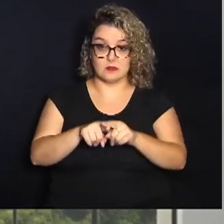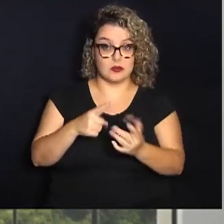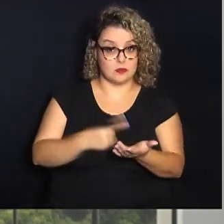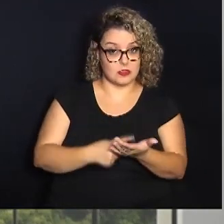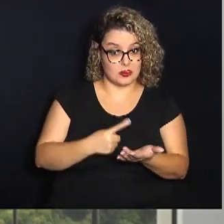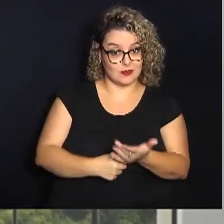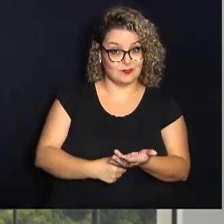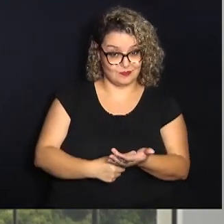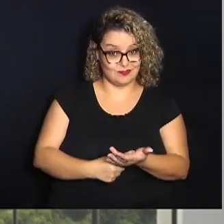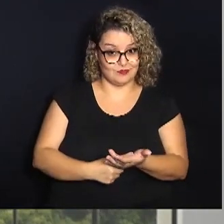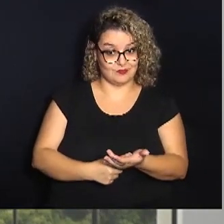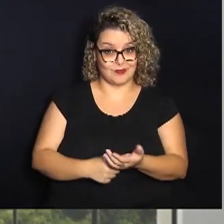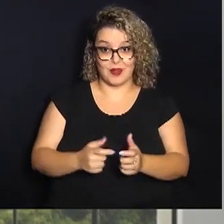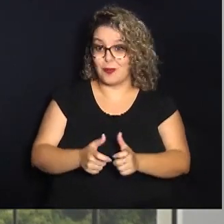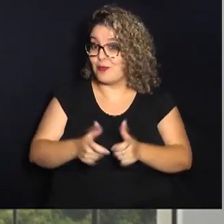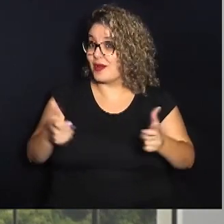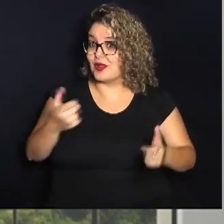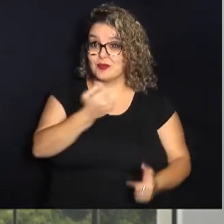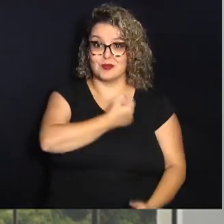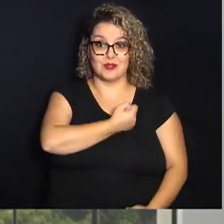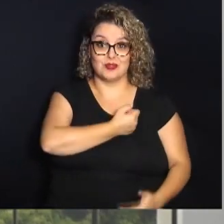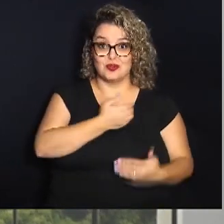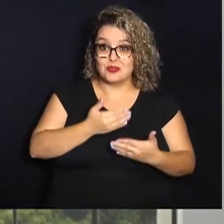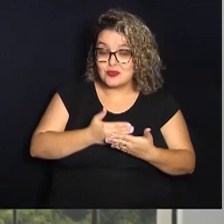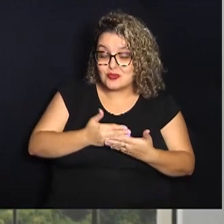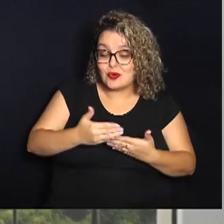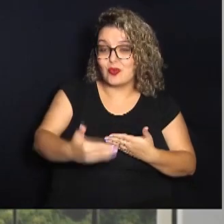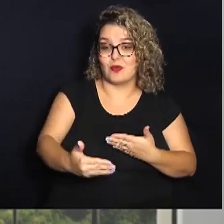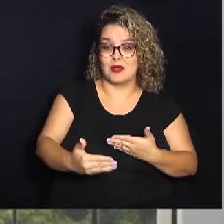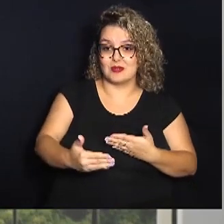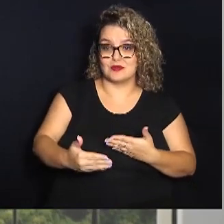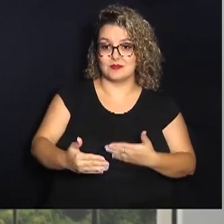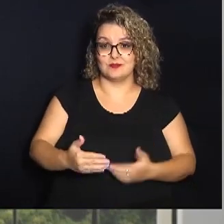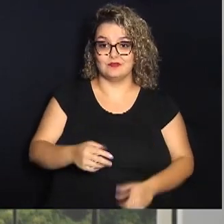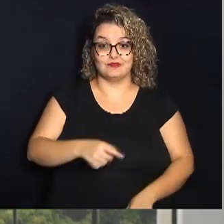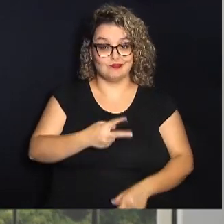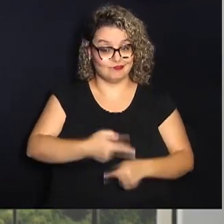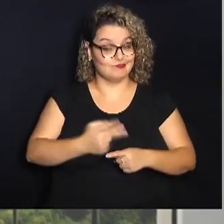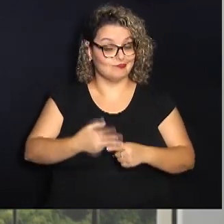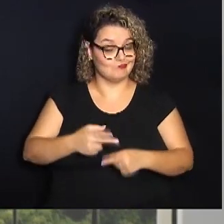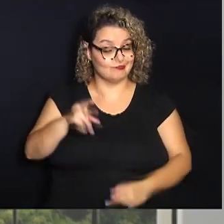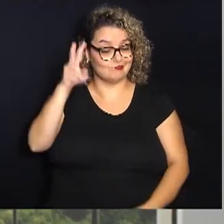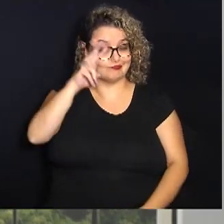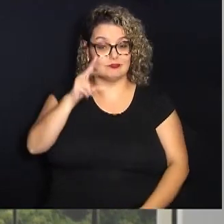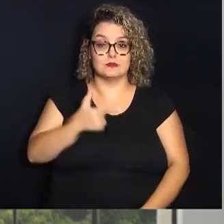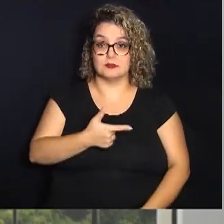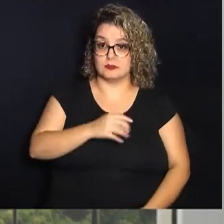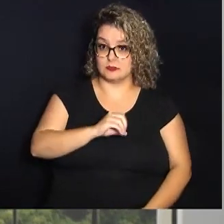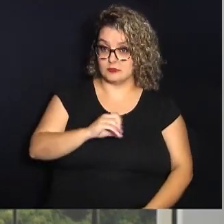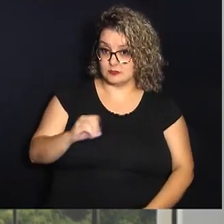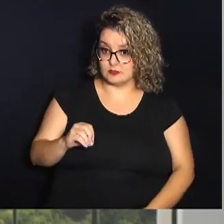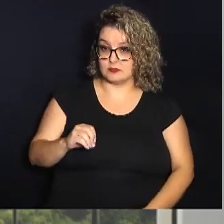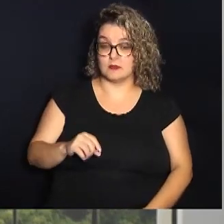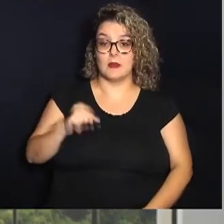2024. É o maior número desde o início da série histórica em 2000. Aqui em Campinas,